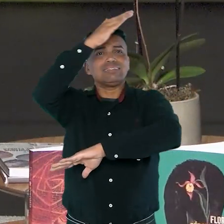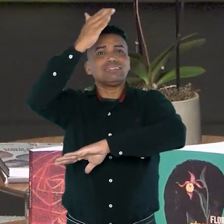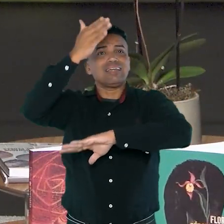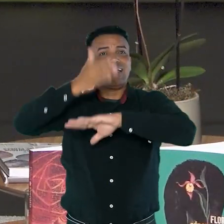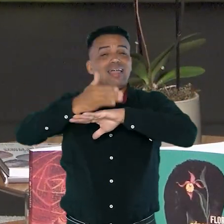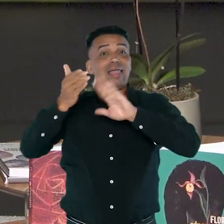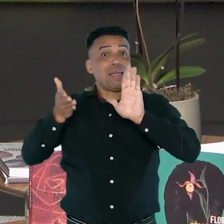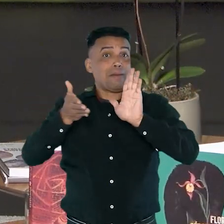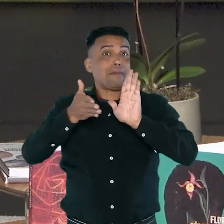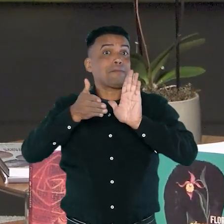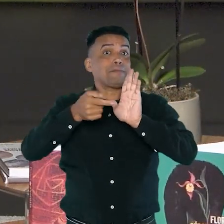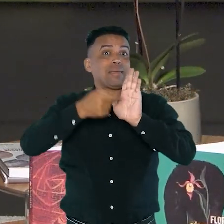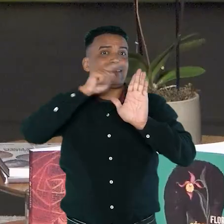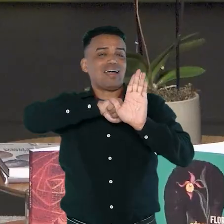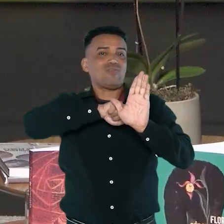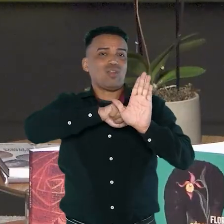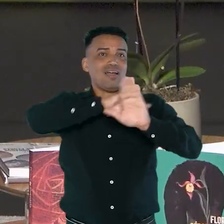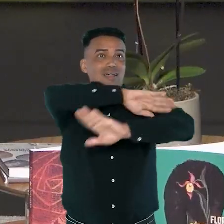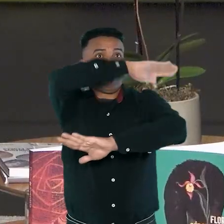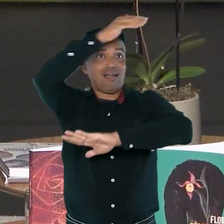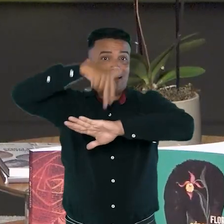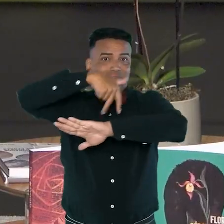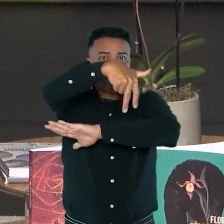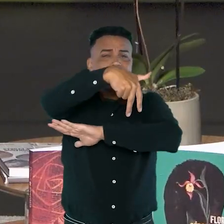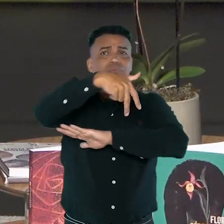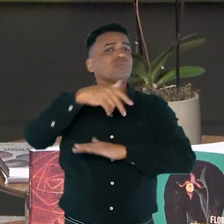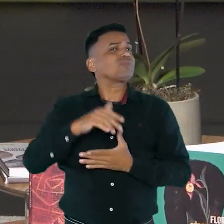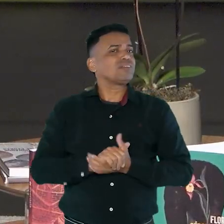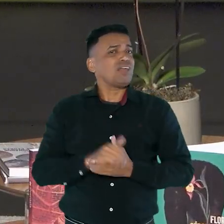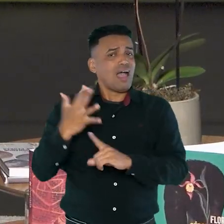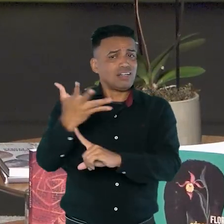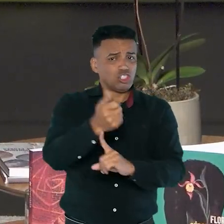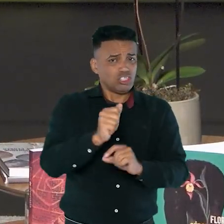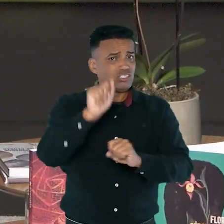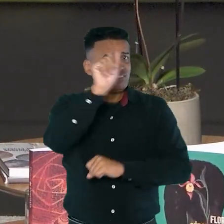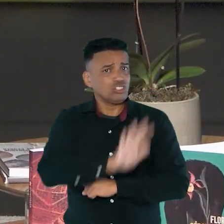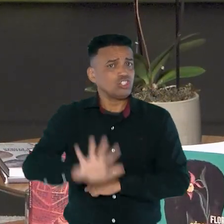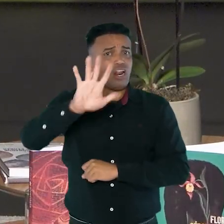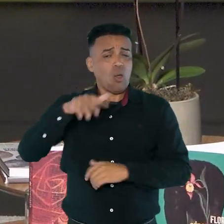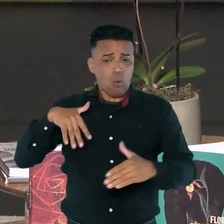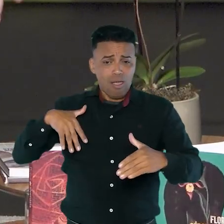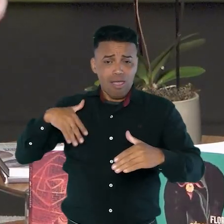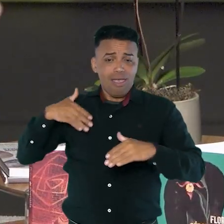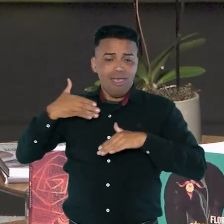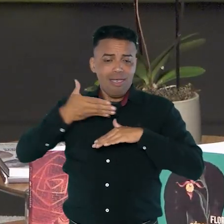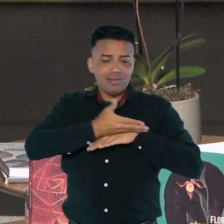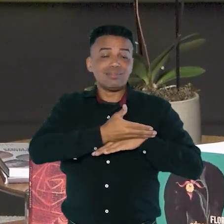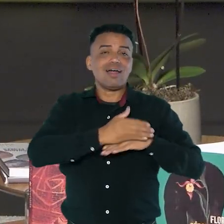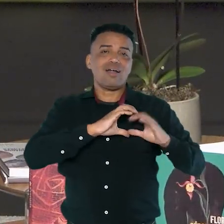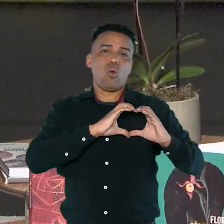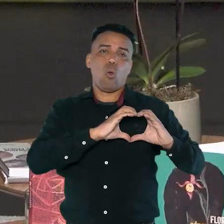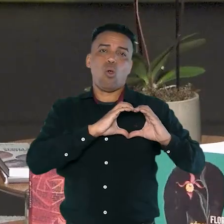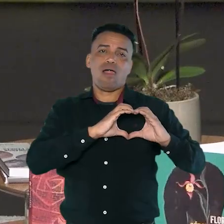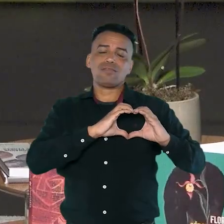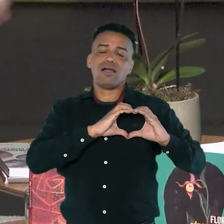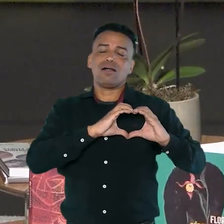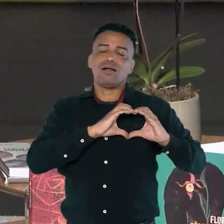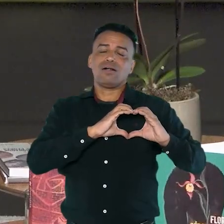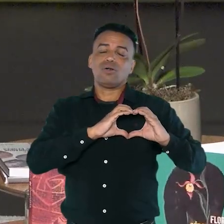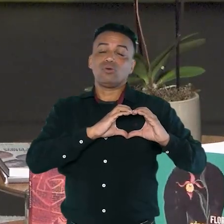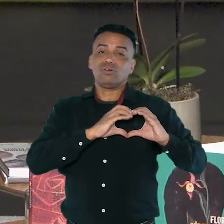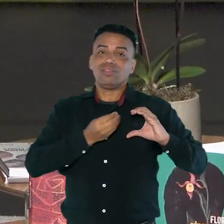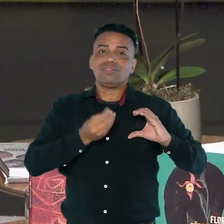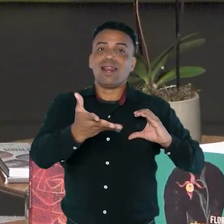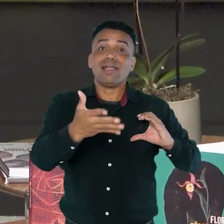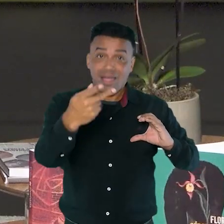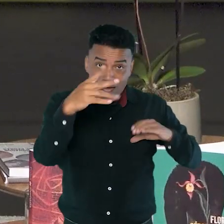nos propõe. Então, a arte, para mim, é quando o artista, de uma forma geral, entra no coração da pessoa, entrega para ele e fala, é